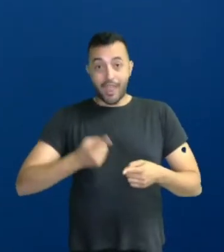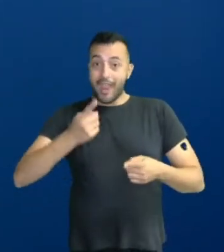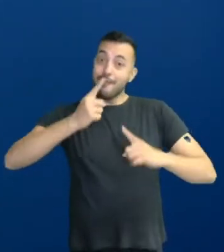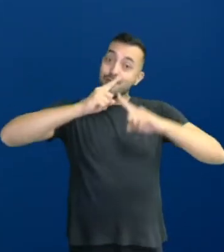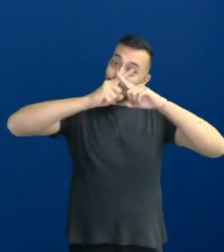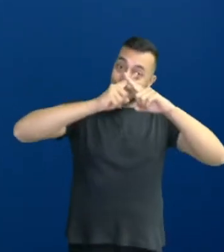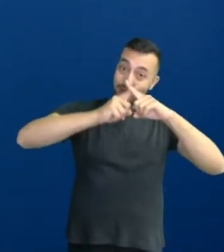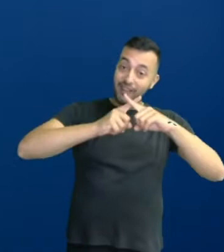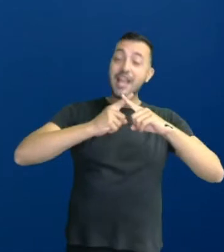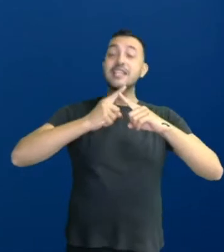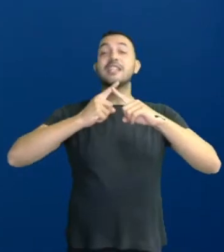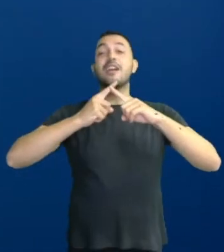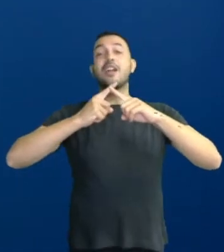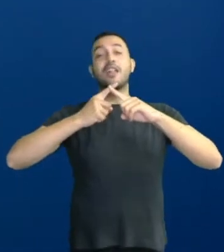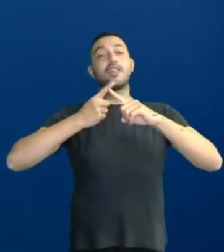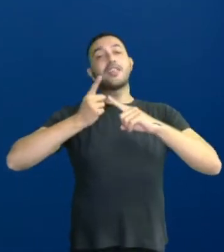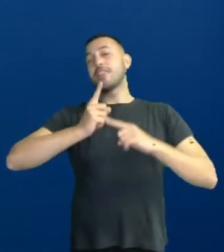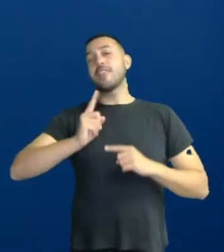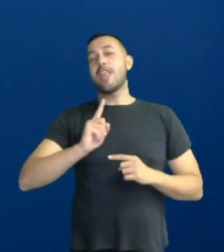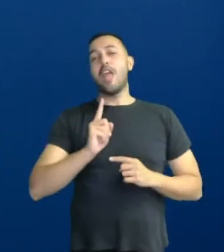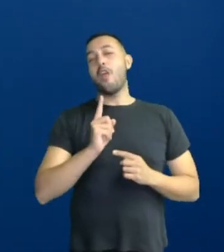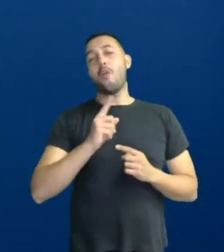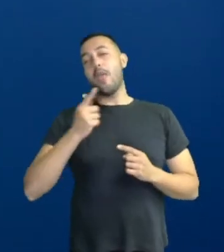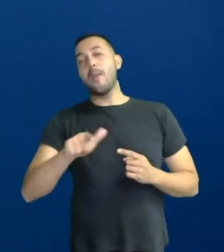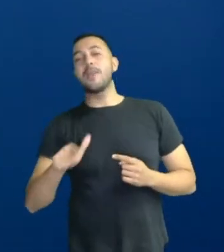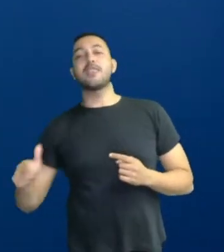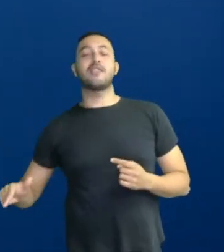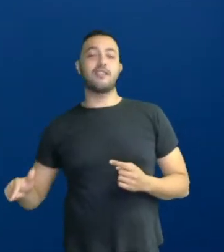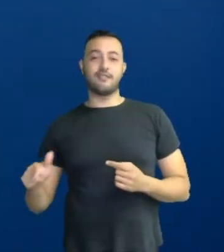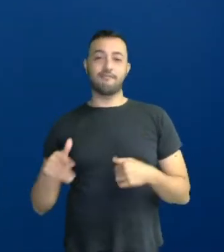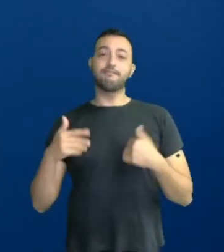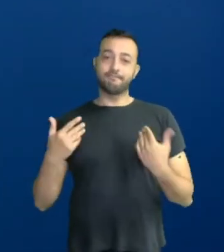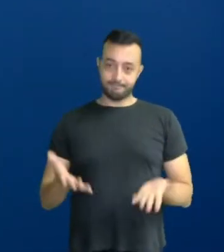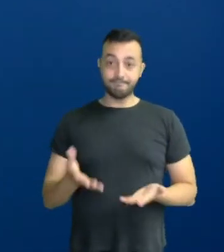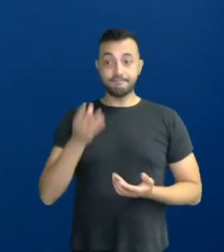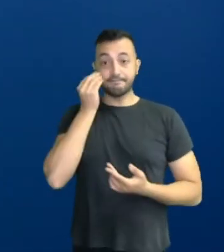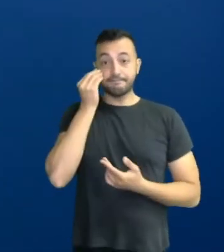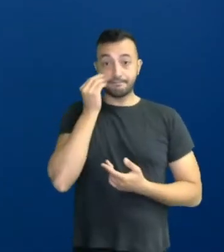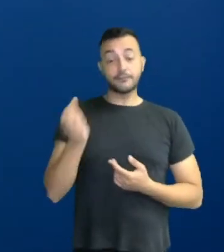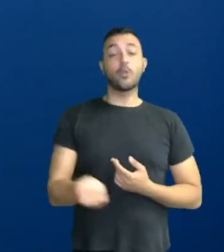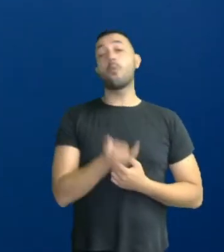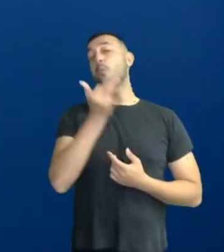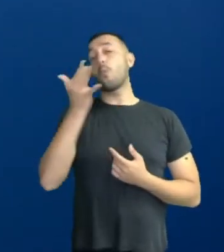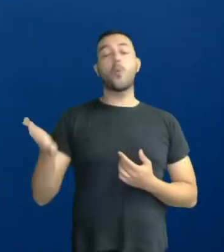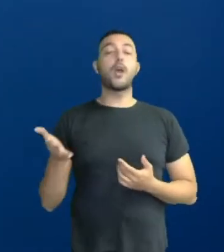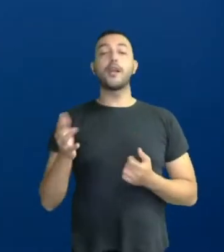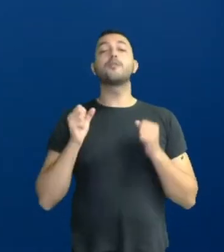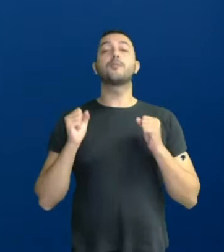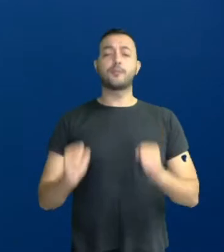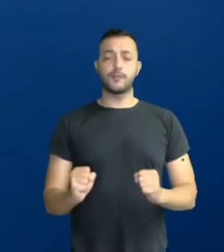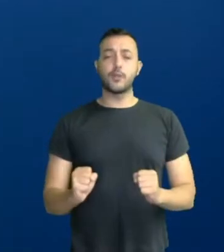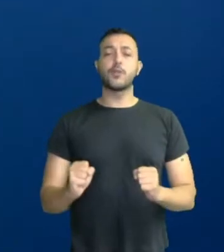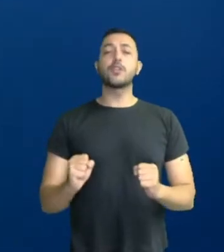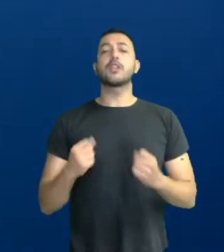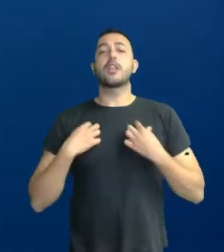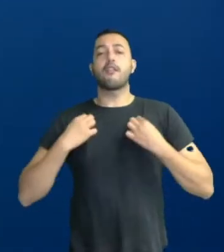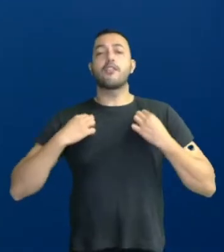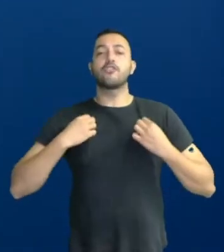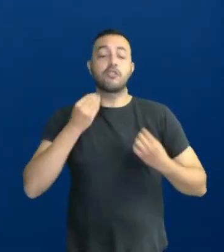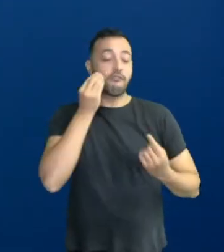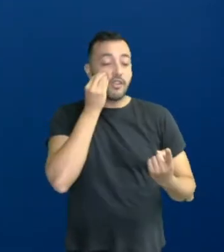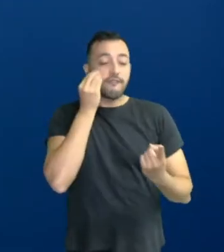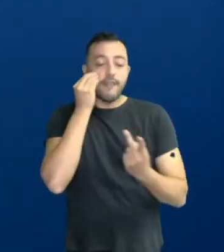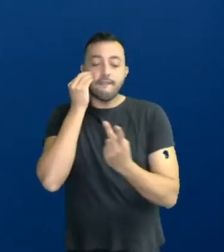multiplicação não corre o risco de repetir, ok? Então, nós vamos ver de quantas maneiras possíveis é possível se